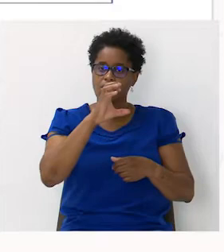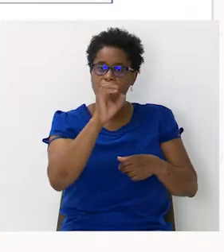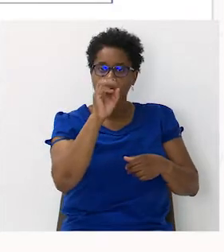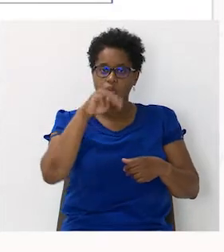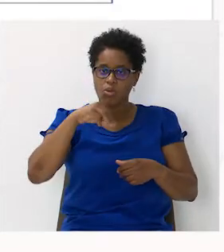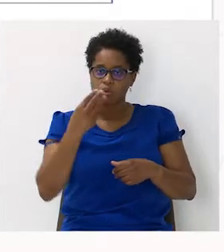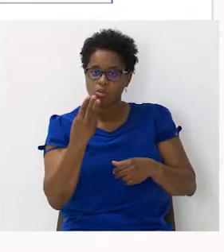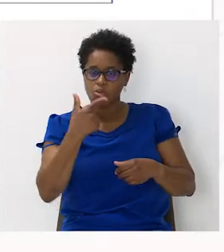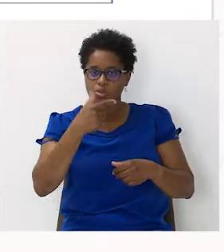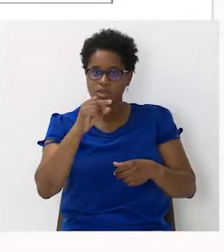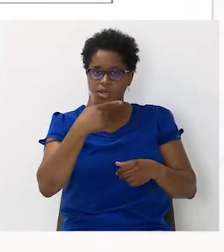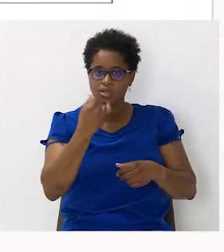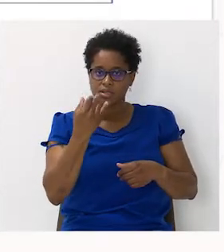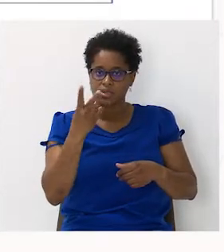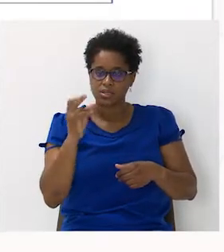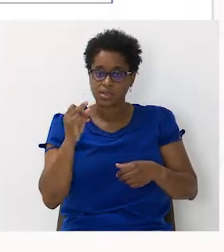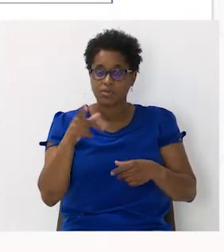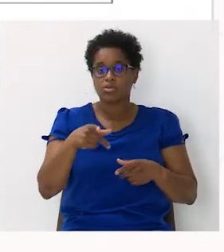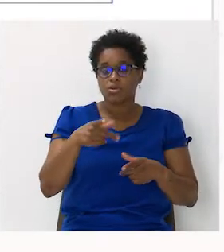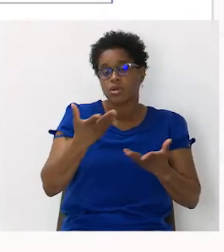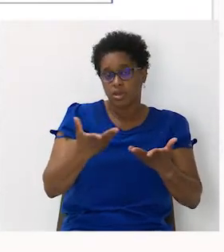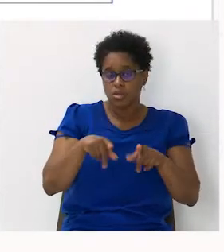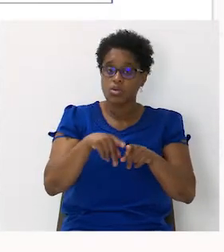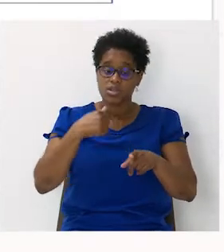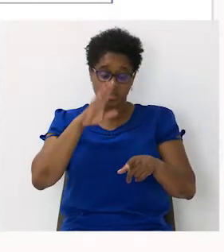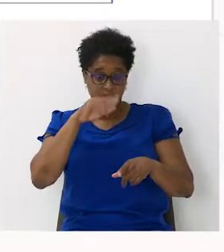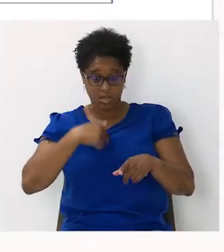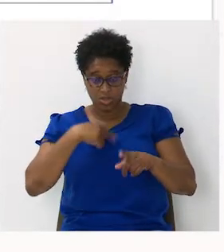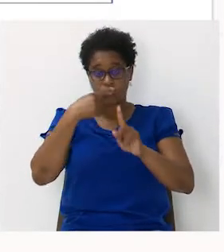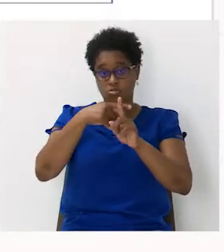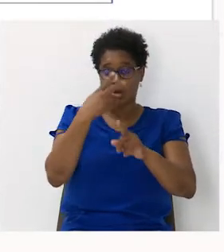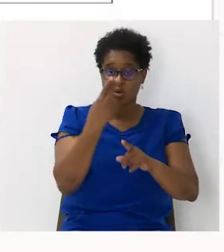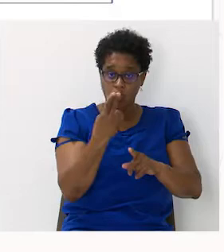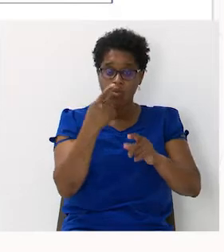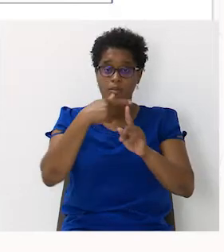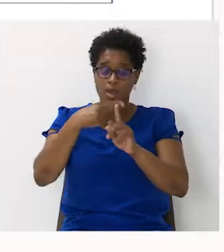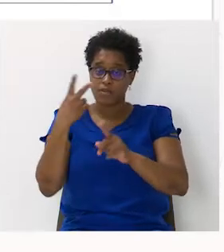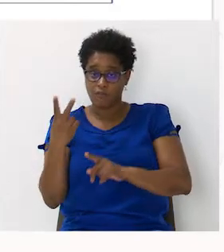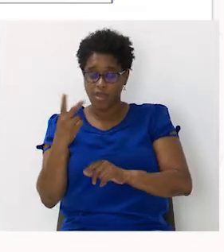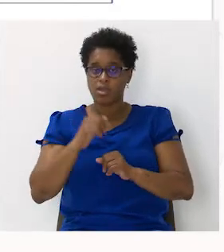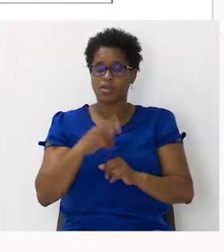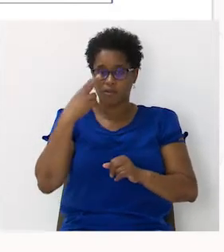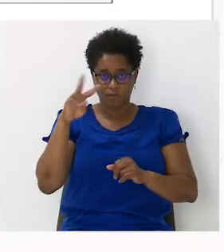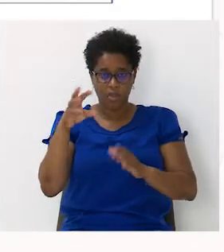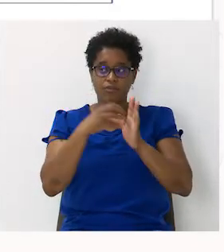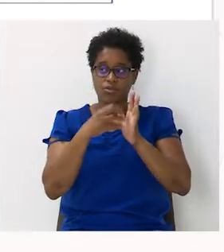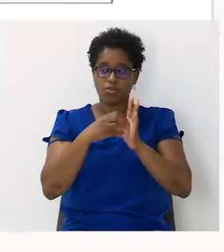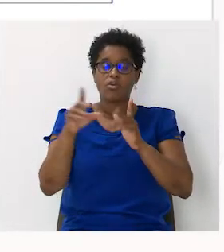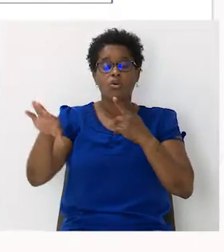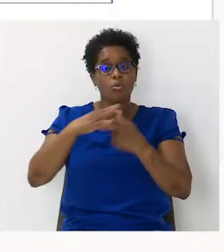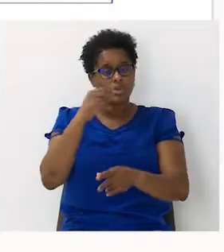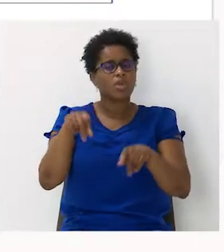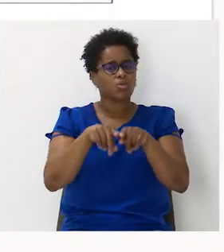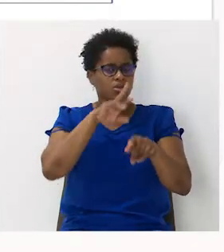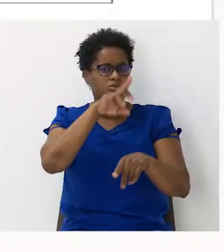Comutativa significa que se eu somar U mais V, como vocês podem ver na figura, vamos obter o